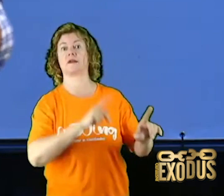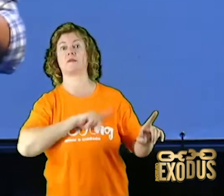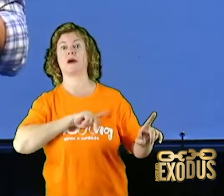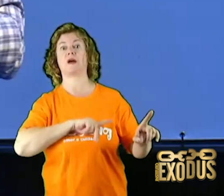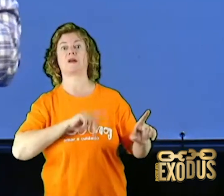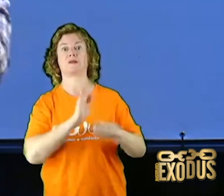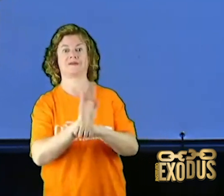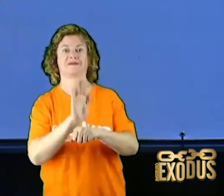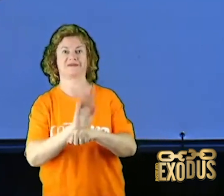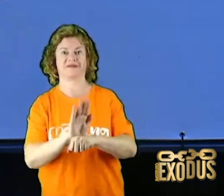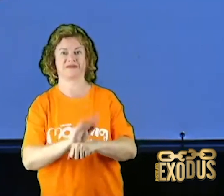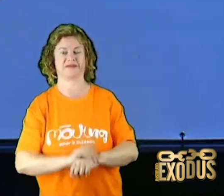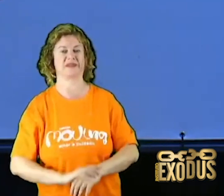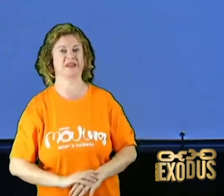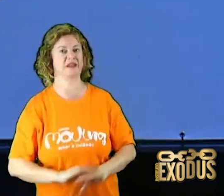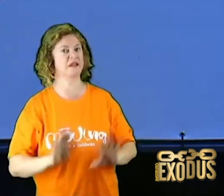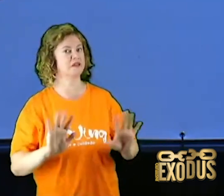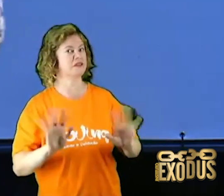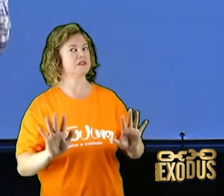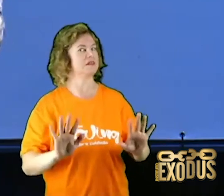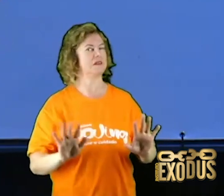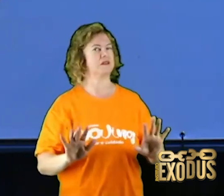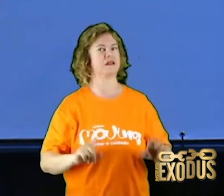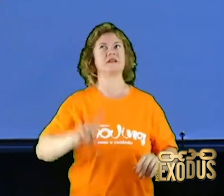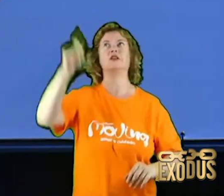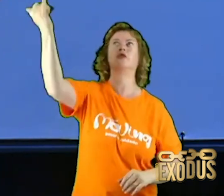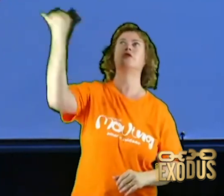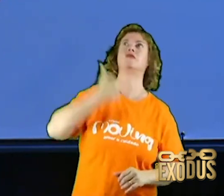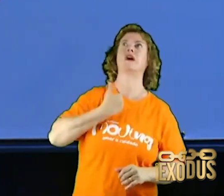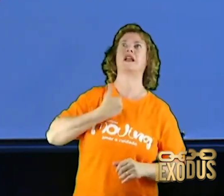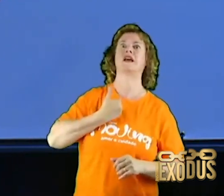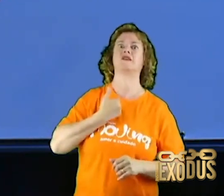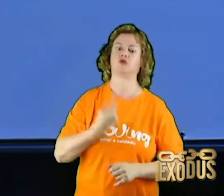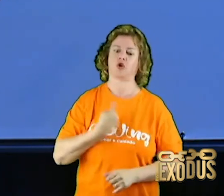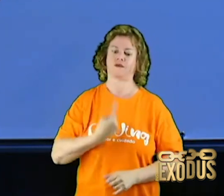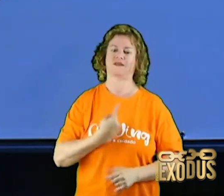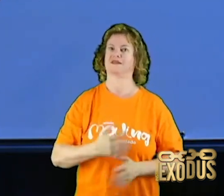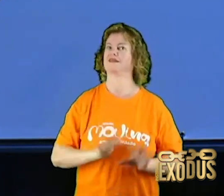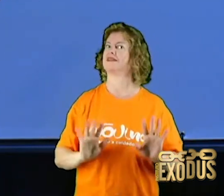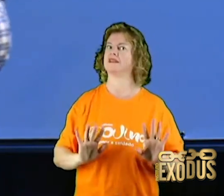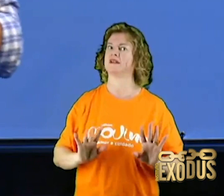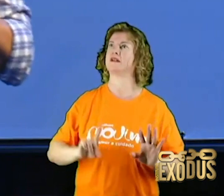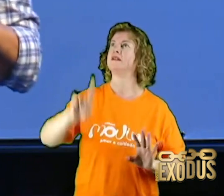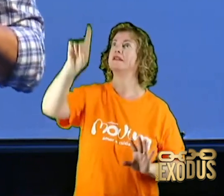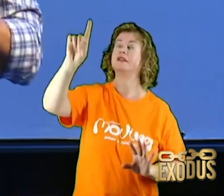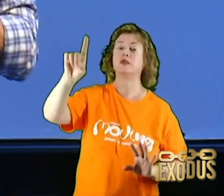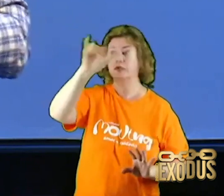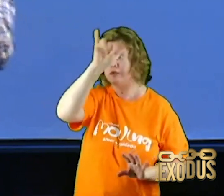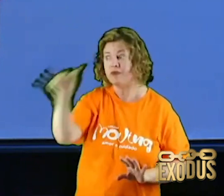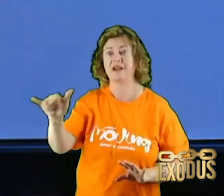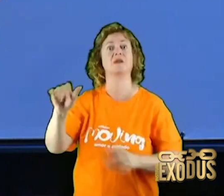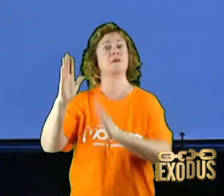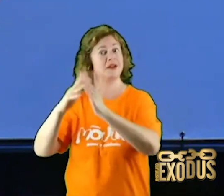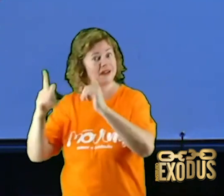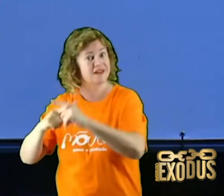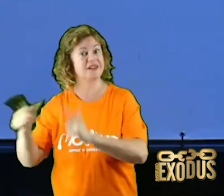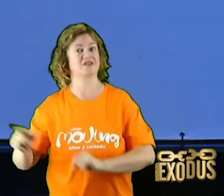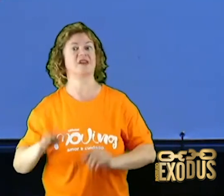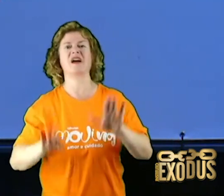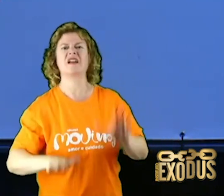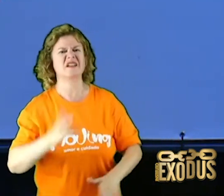igreja, Deus fala com a igreja. Se aparta para mim Paulo e Barnabé. Tem um monte de rebelde que diz, não, Deus não mandou